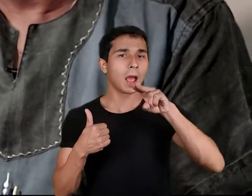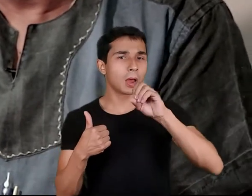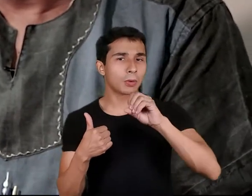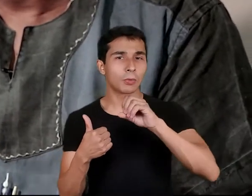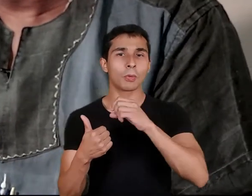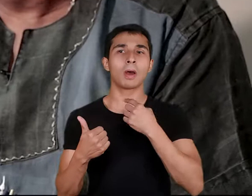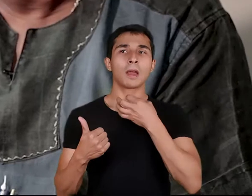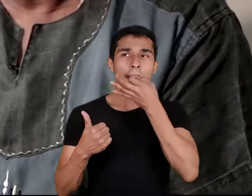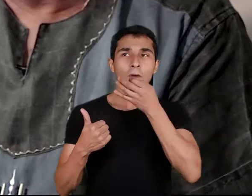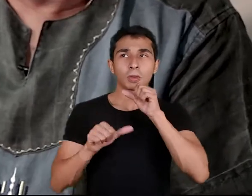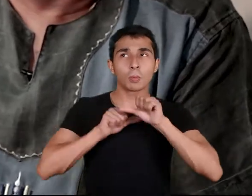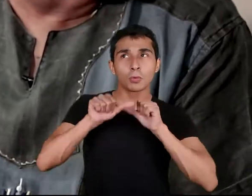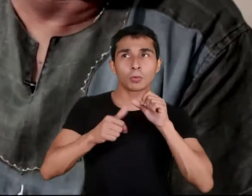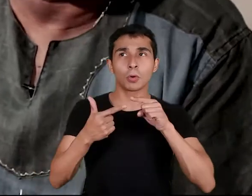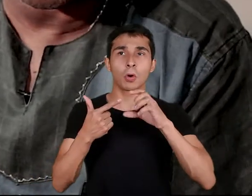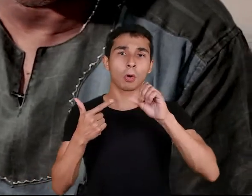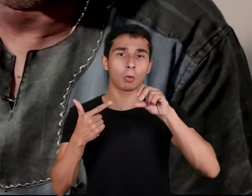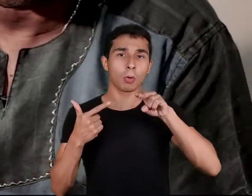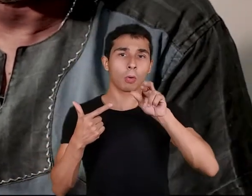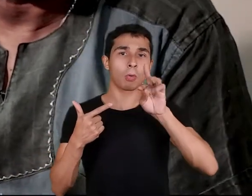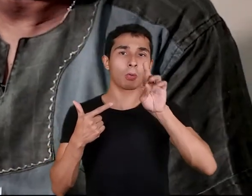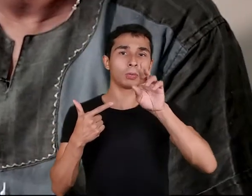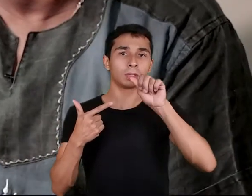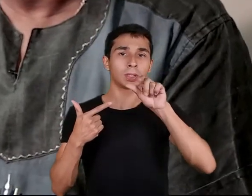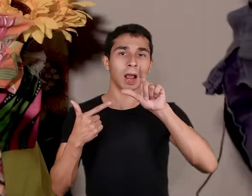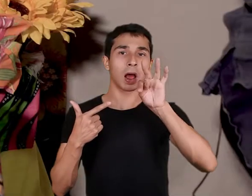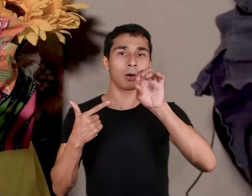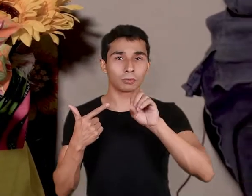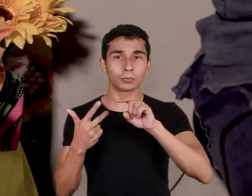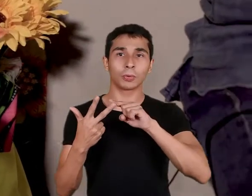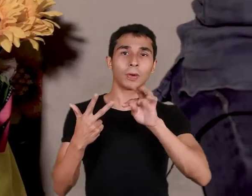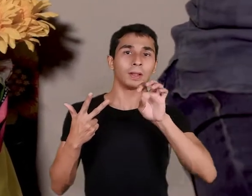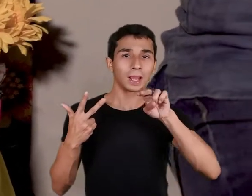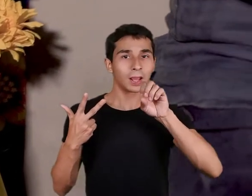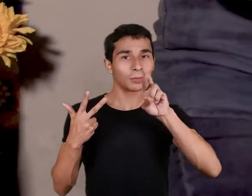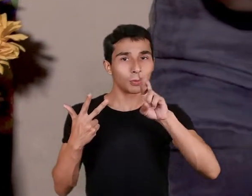passei a ser tenor e hoje sou um barítono, né?